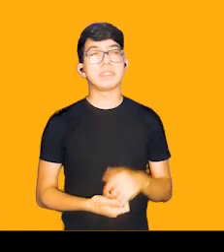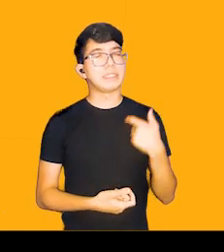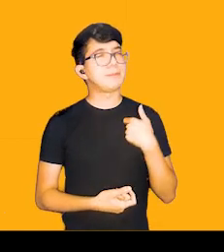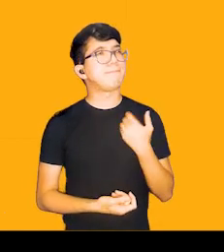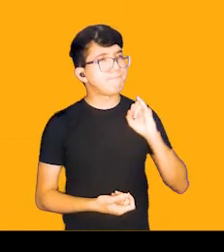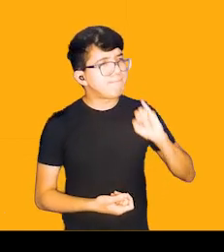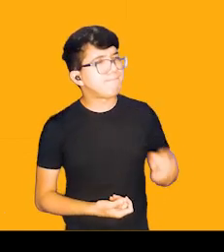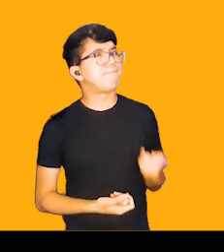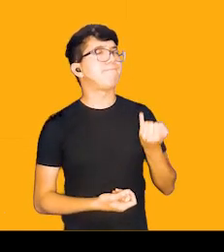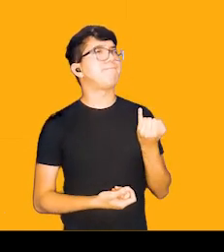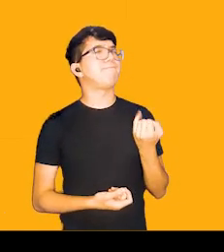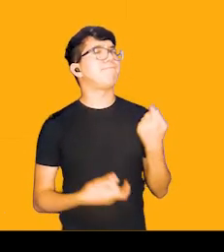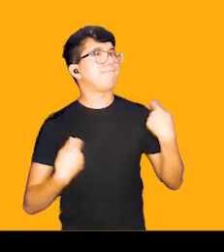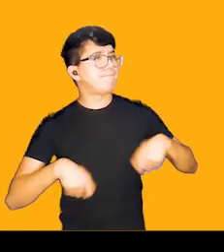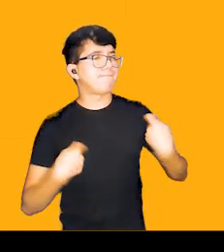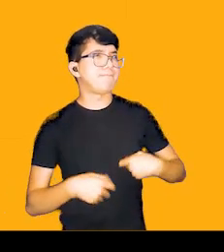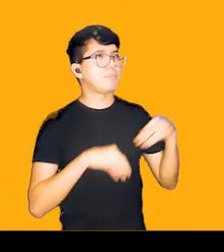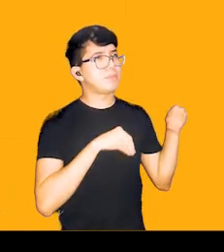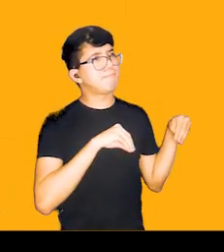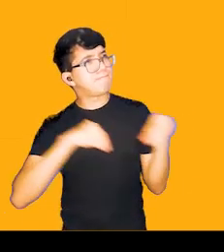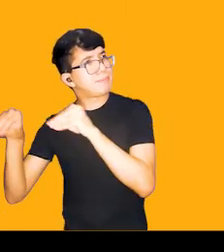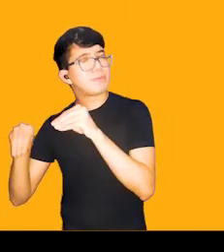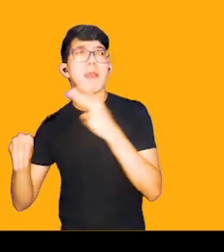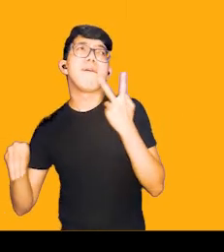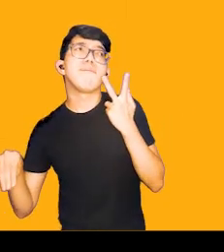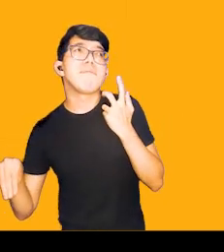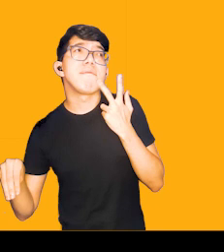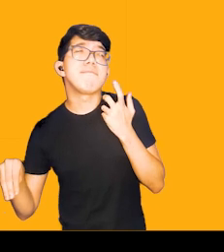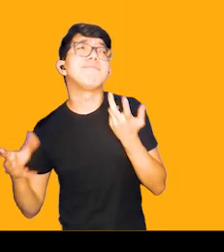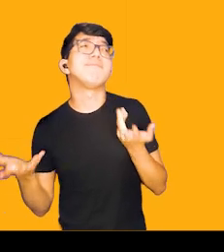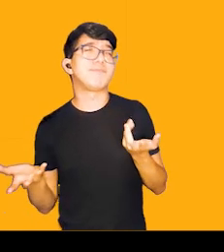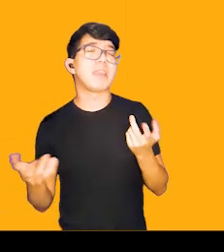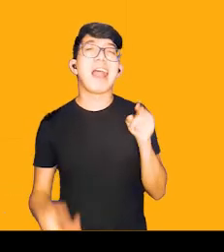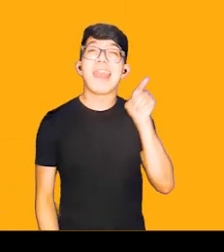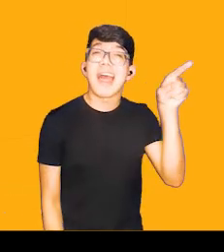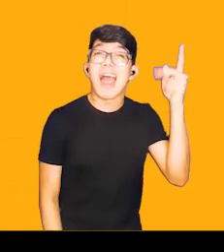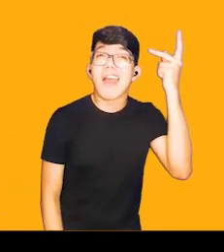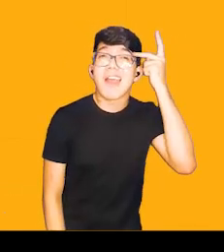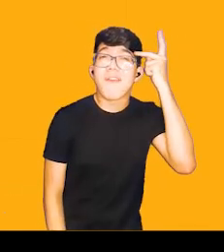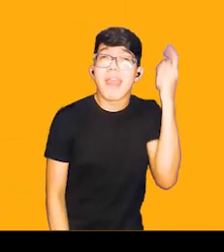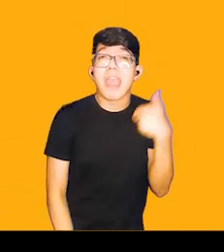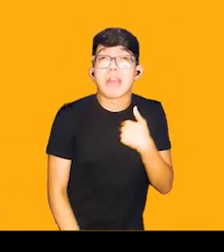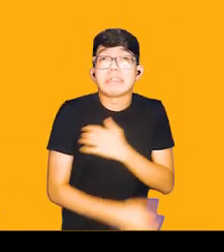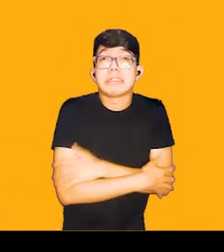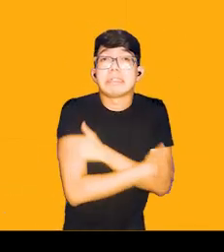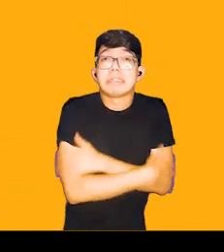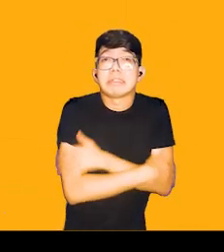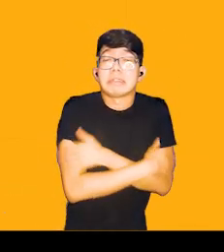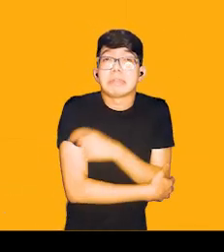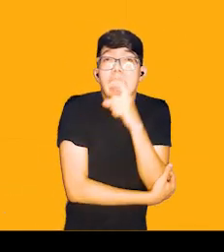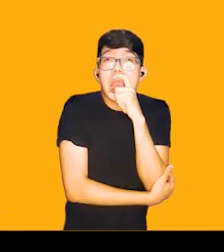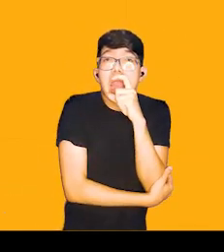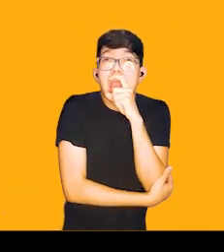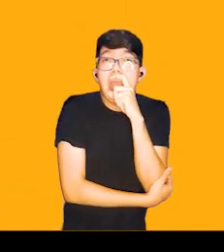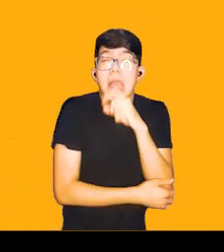ir embora", porque primeiro eu sentia muito frio em São Paulo e vim bater em Fortaleza.